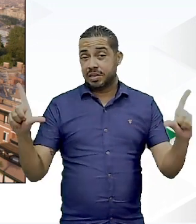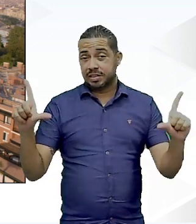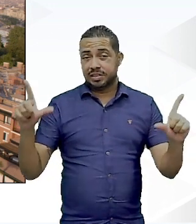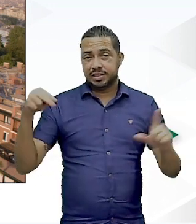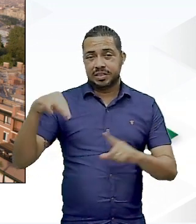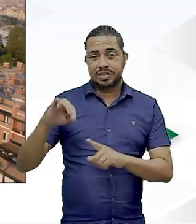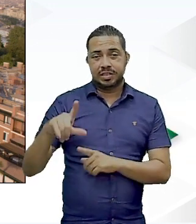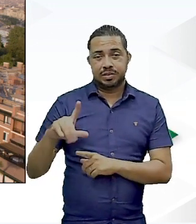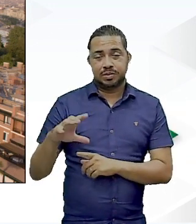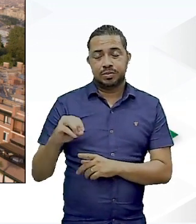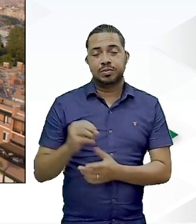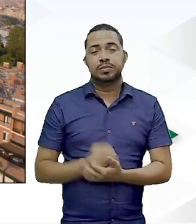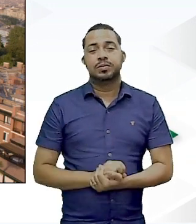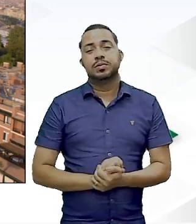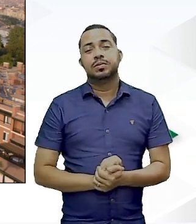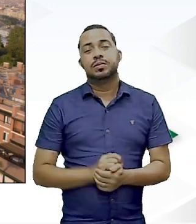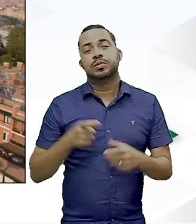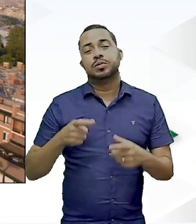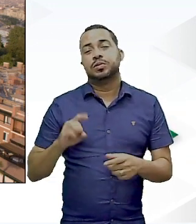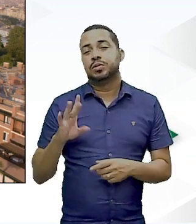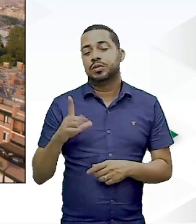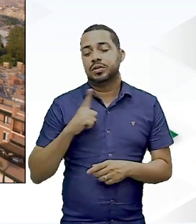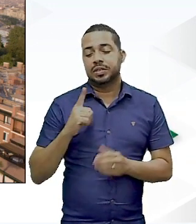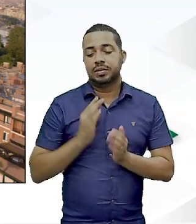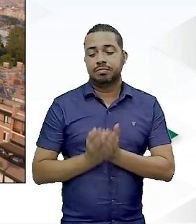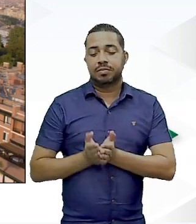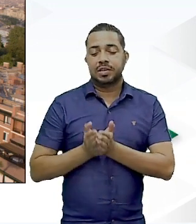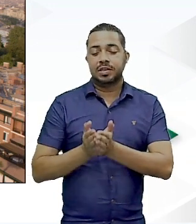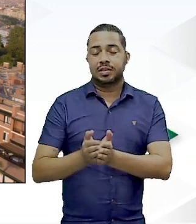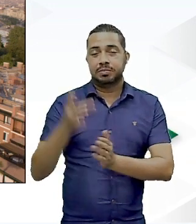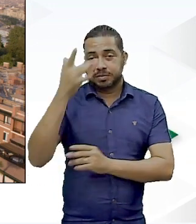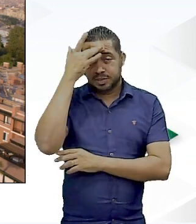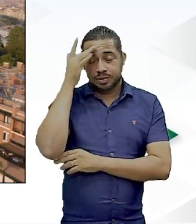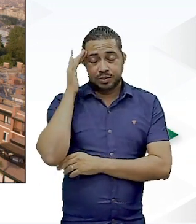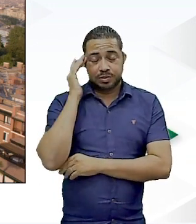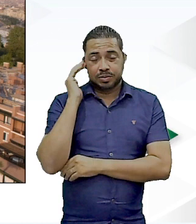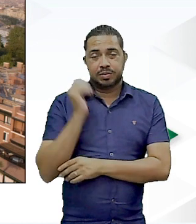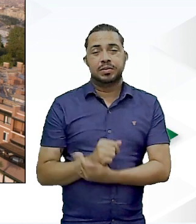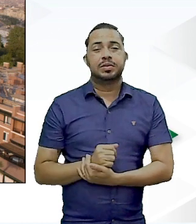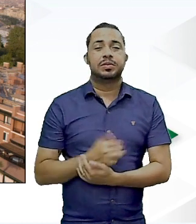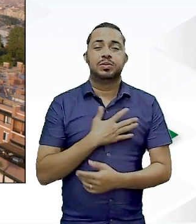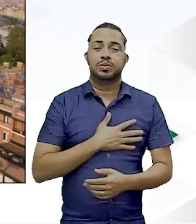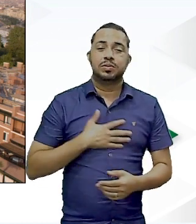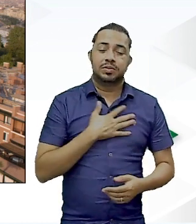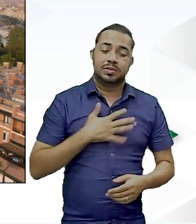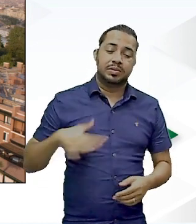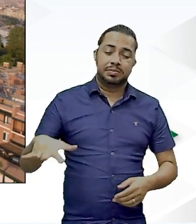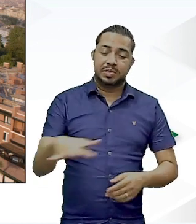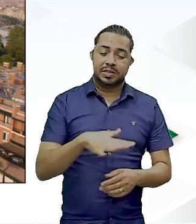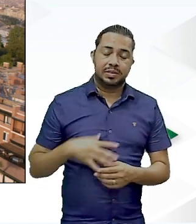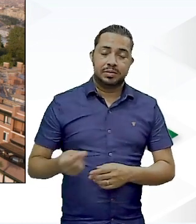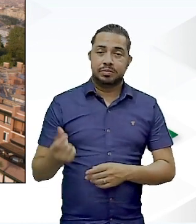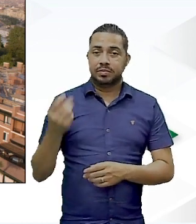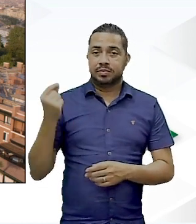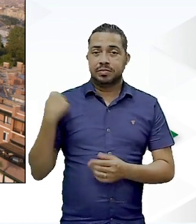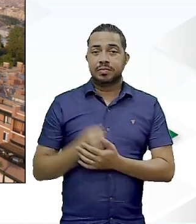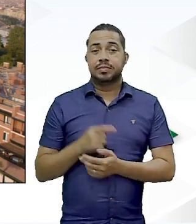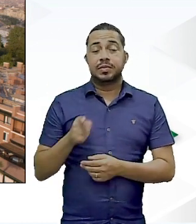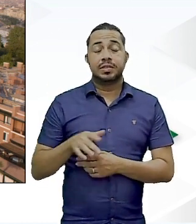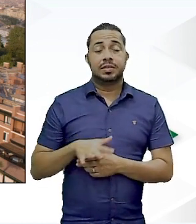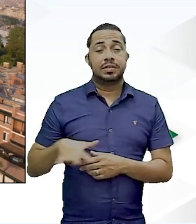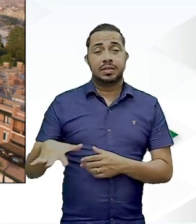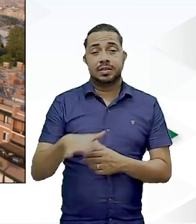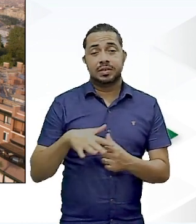mais atual, onde só tem barquinhos aí, pessoas curtindo o espaço. Mas há muito tempo atrás, essas